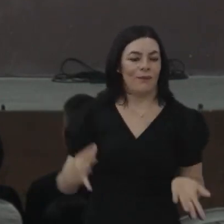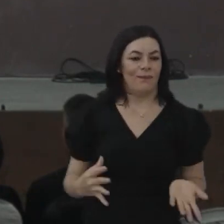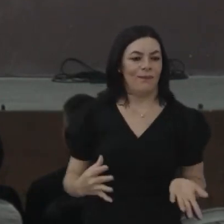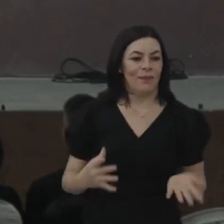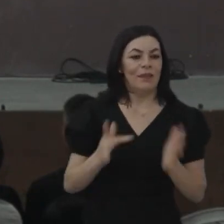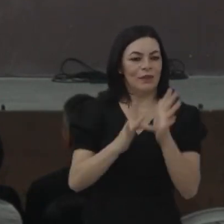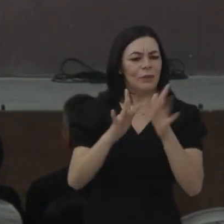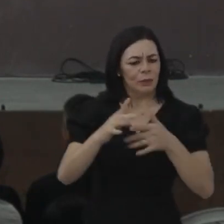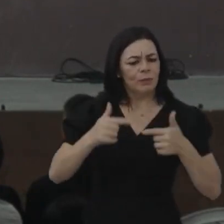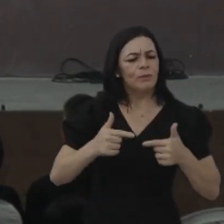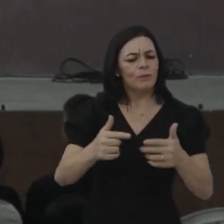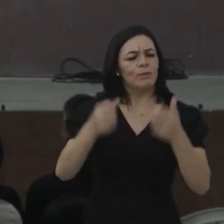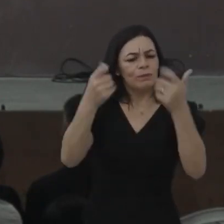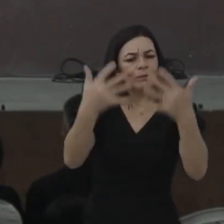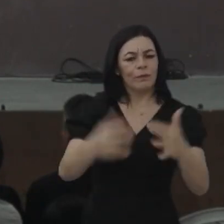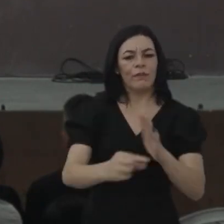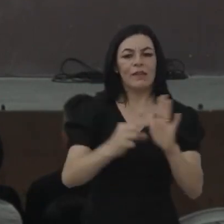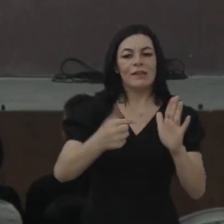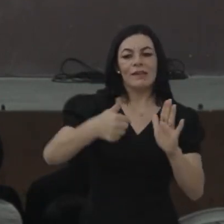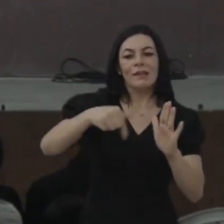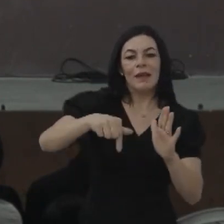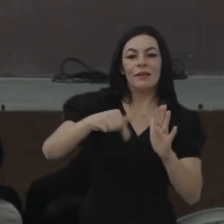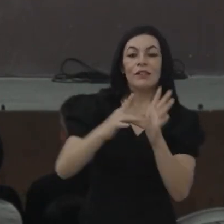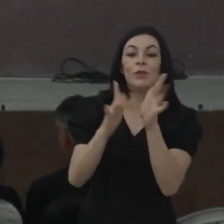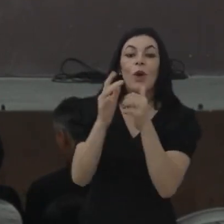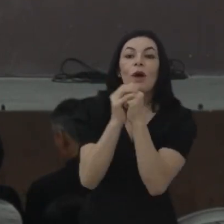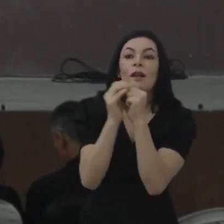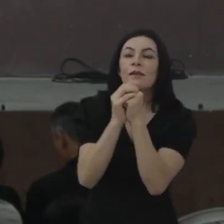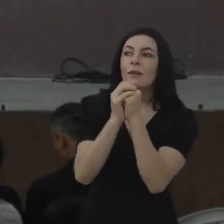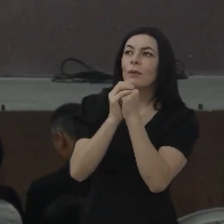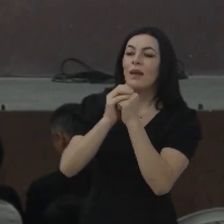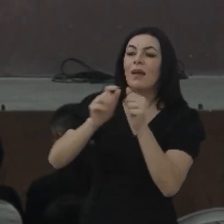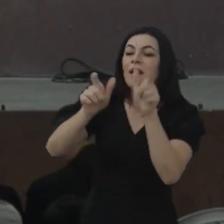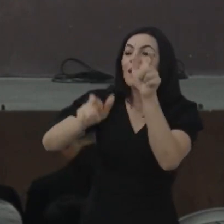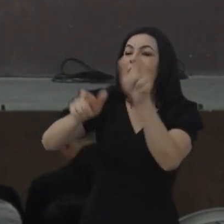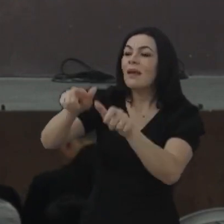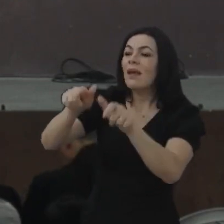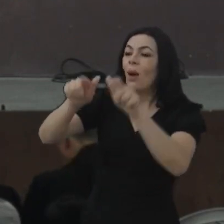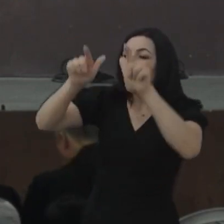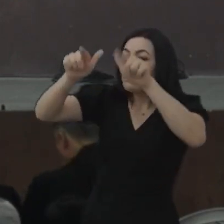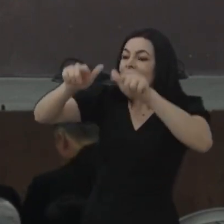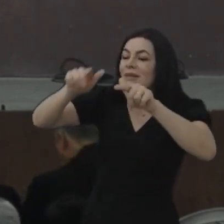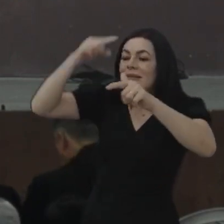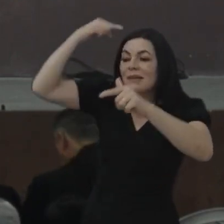Jesus continua dizendo no verso 17, santifica-os na verdade, a tua palavra é verdade.